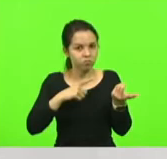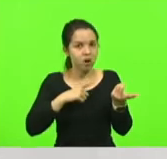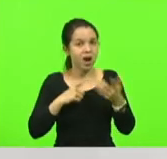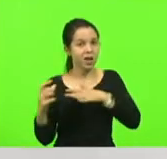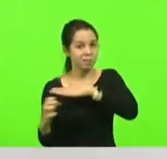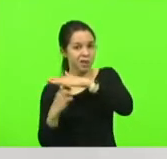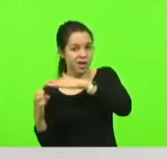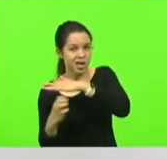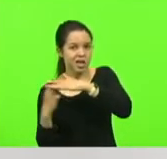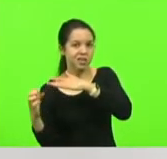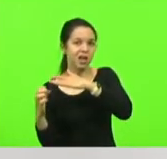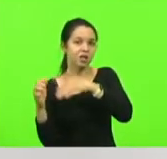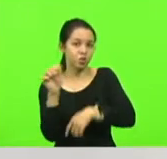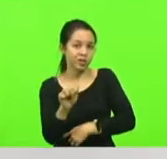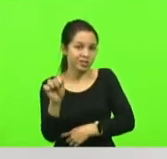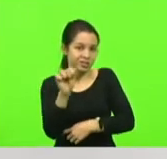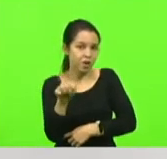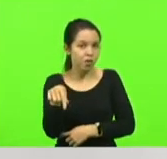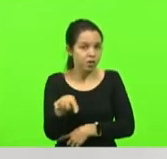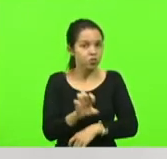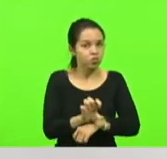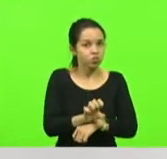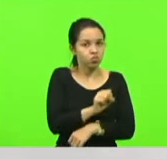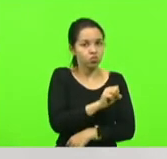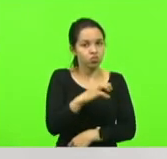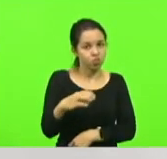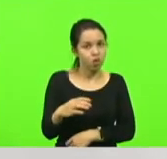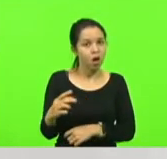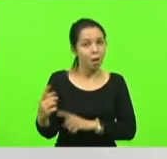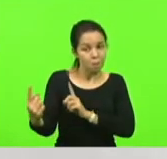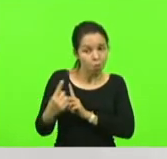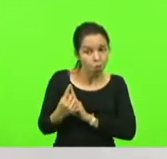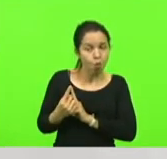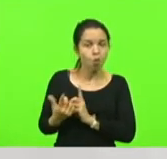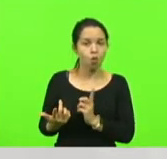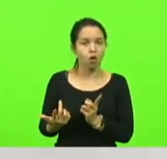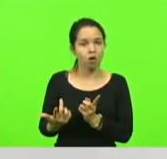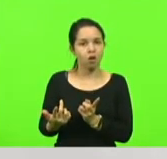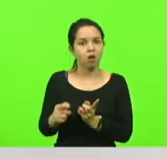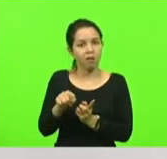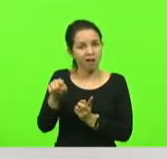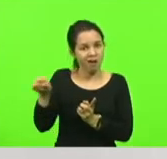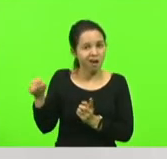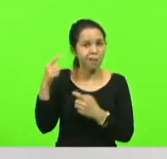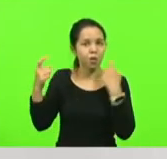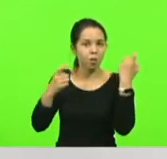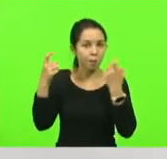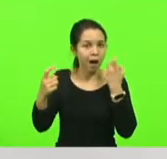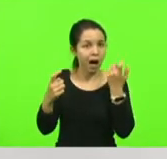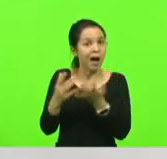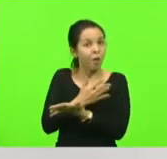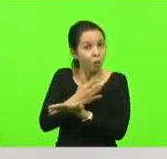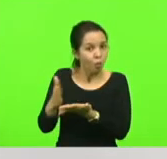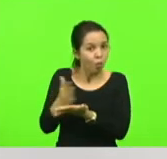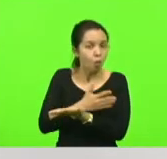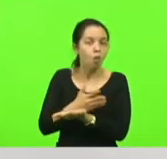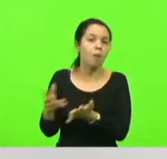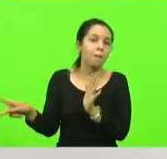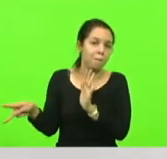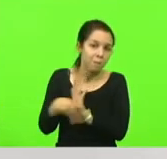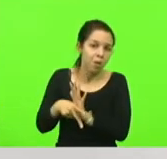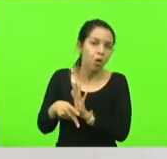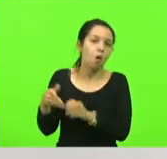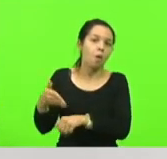e associações aqui do estado de Santa Catarina que me procuraram. Algumas dessas empresas fazem parte